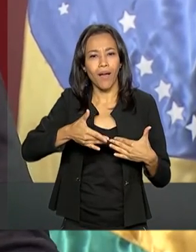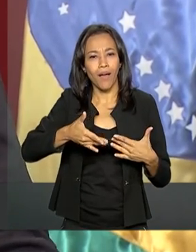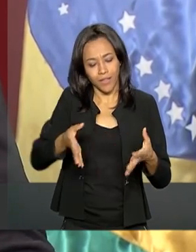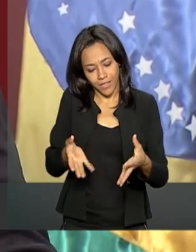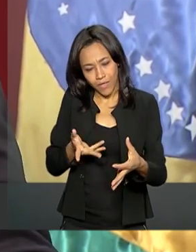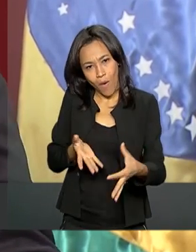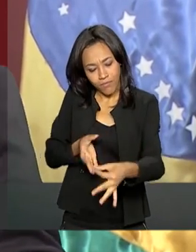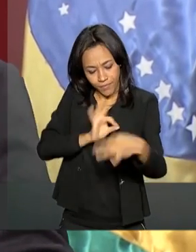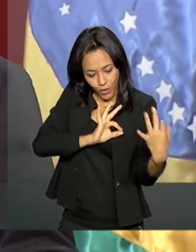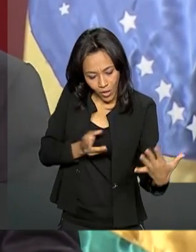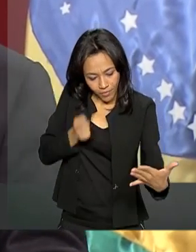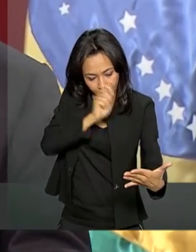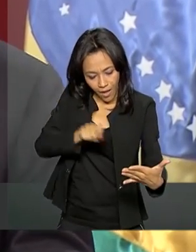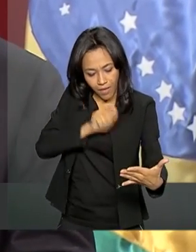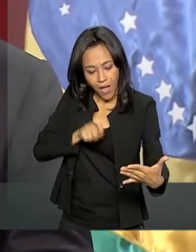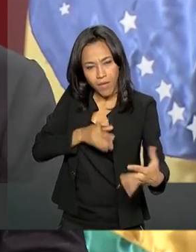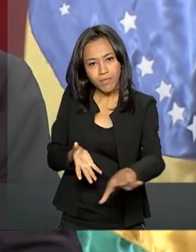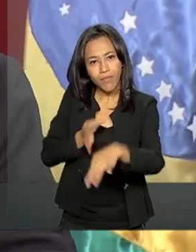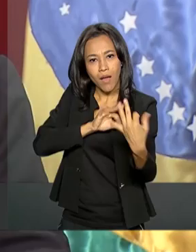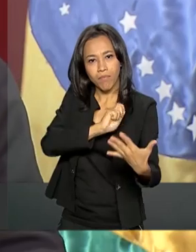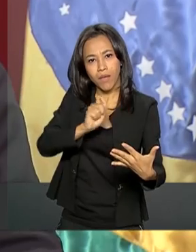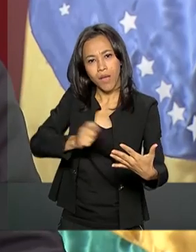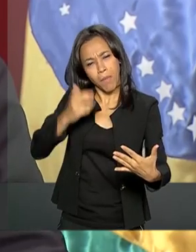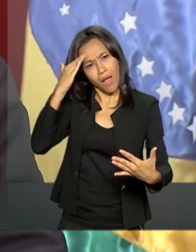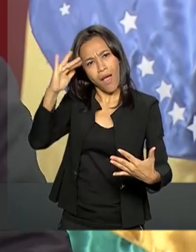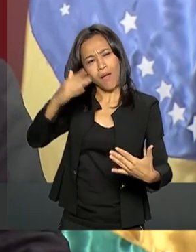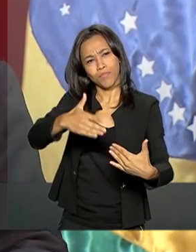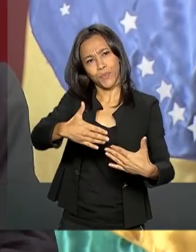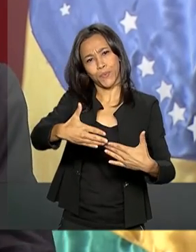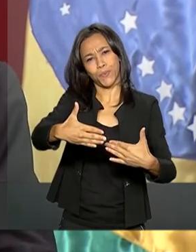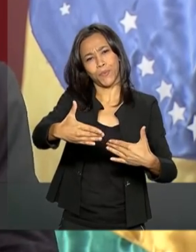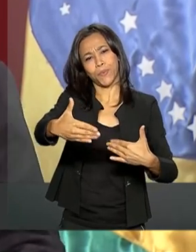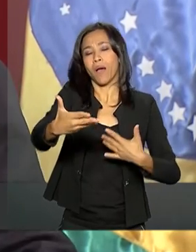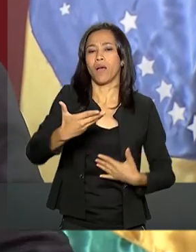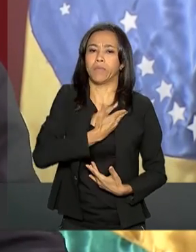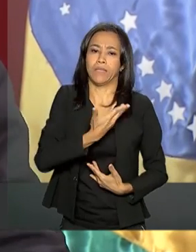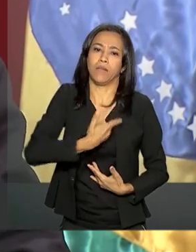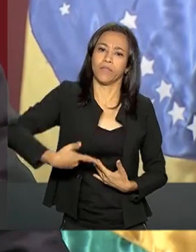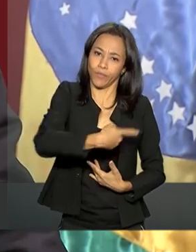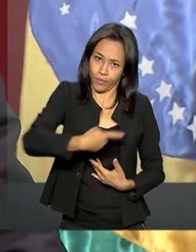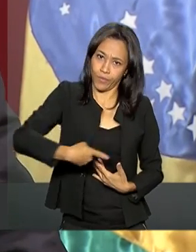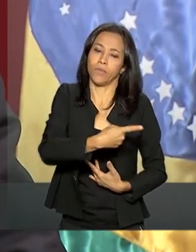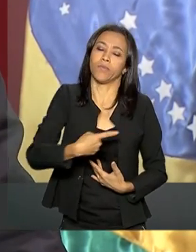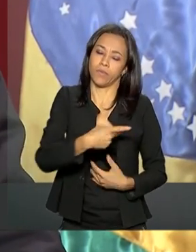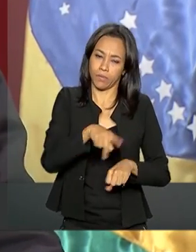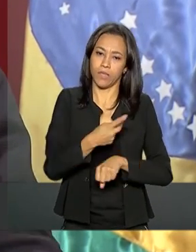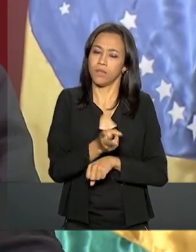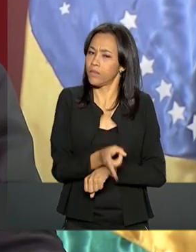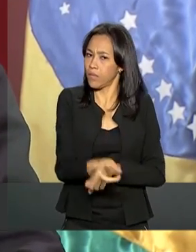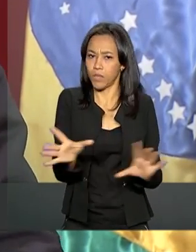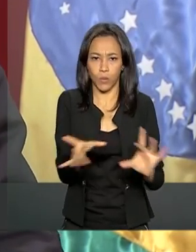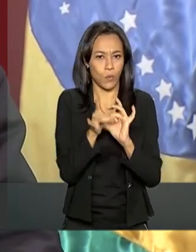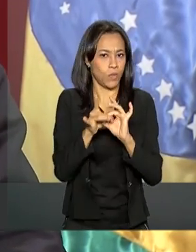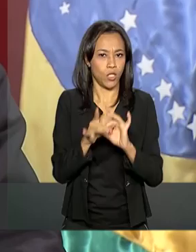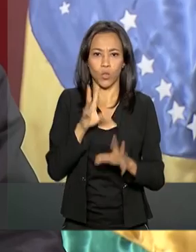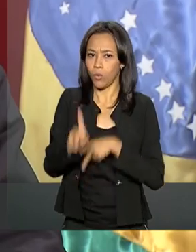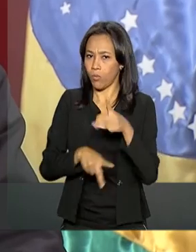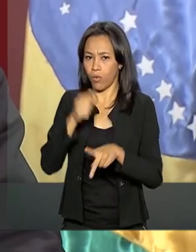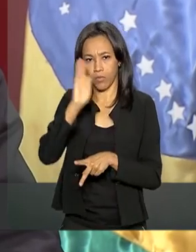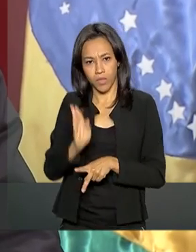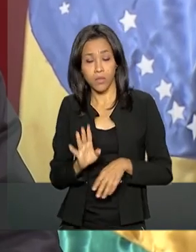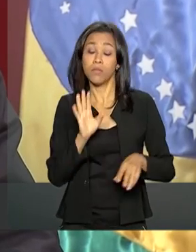inspiradoras nesta longa e maravilhosa e nobre amizade que sempre tem nos unido, sempre tem unido o povo do Brasil com o